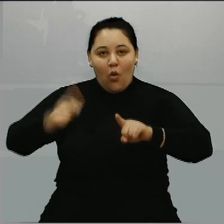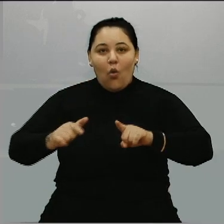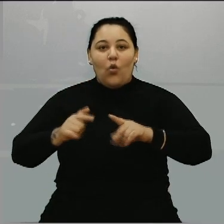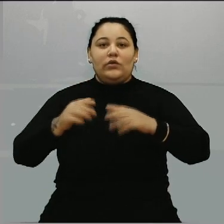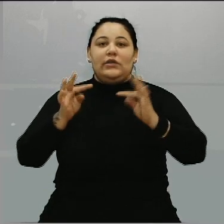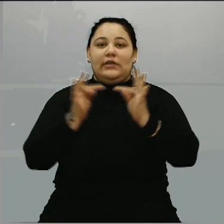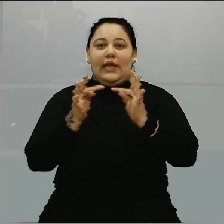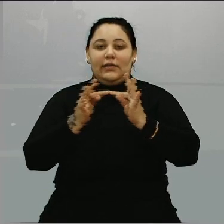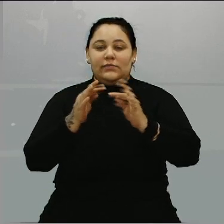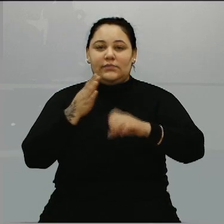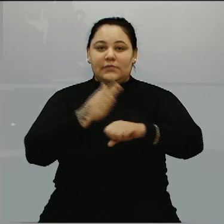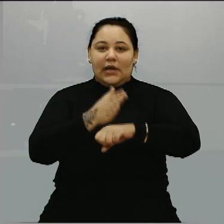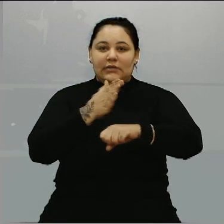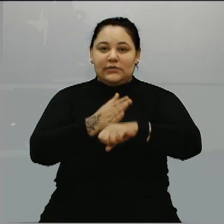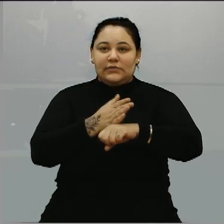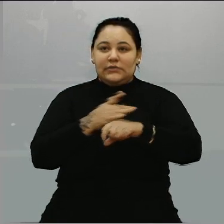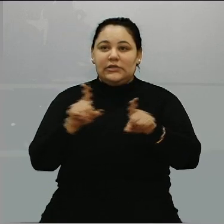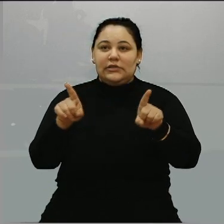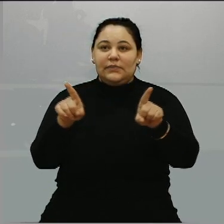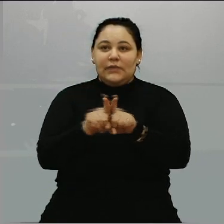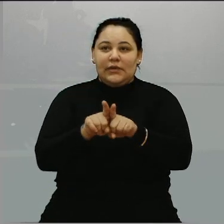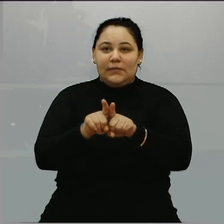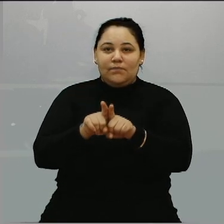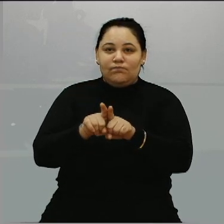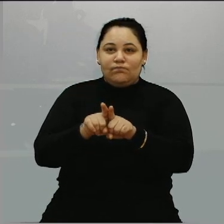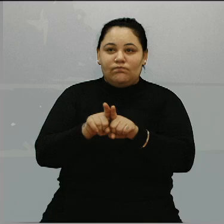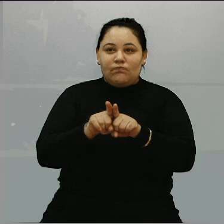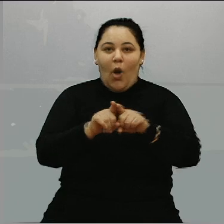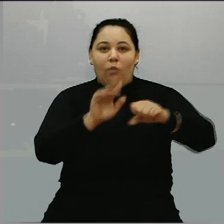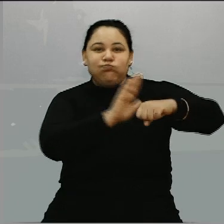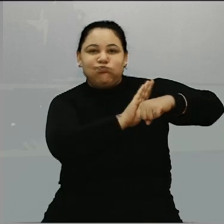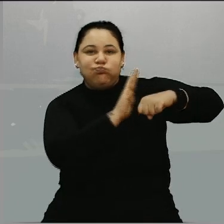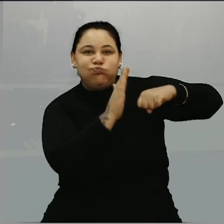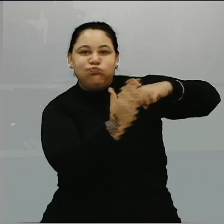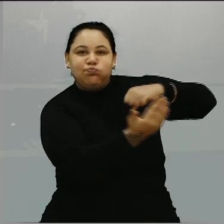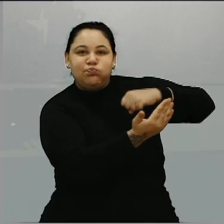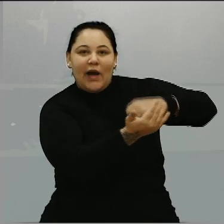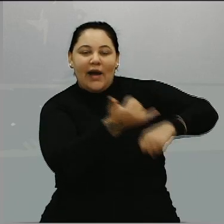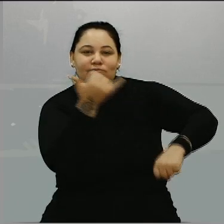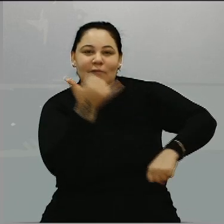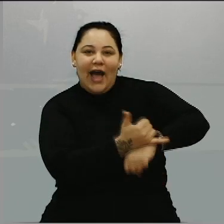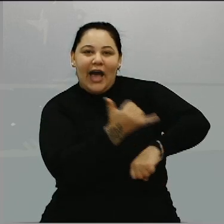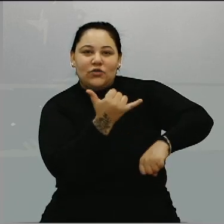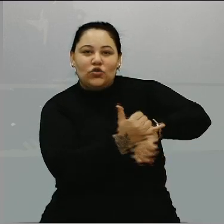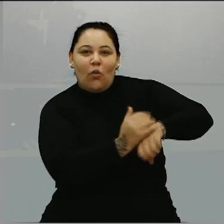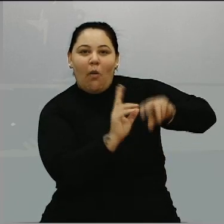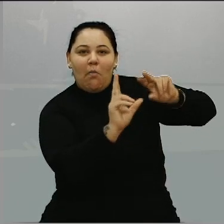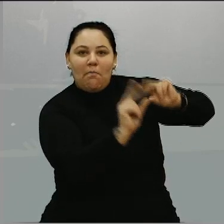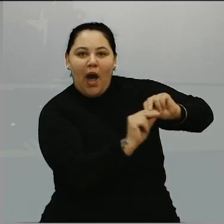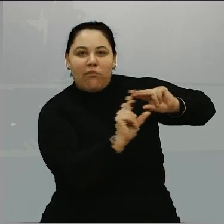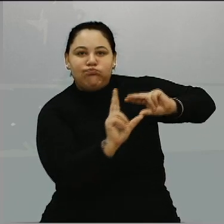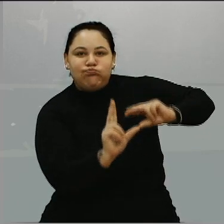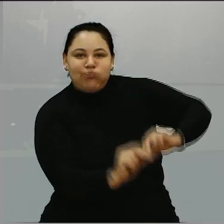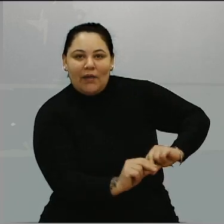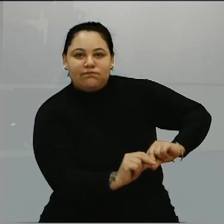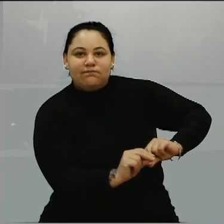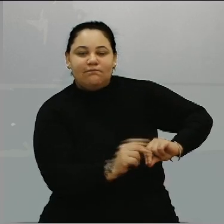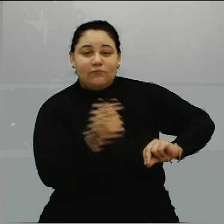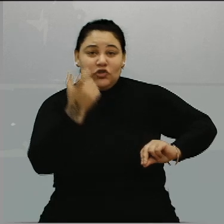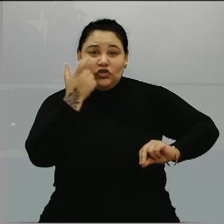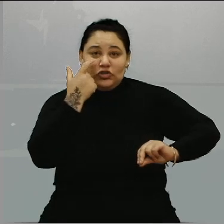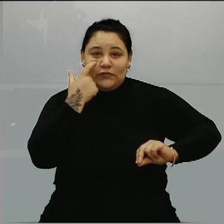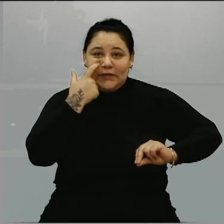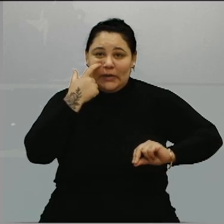envolve também inserção de barras de aço, que é o solo grampeado. A gente pode ver isso na Rota do Sol, tem alguns